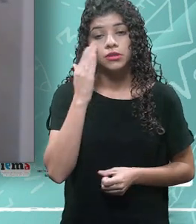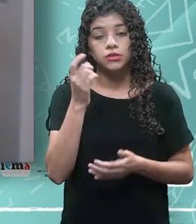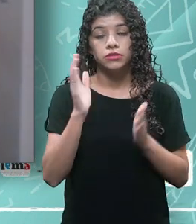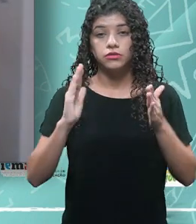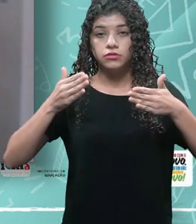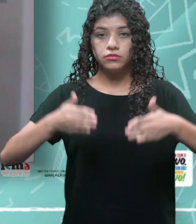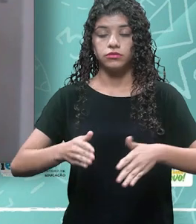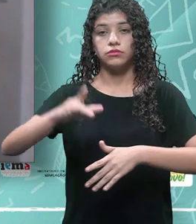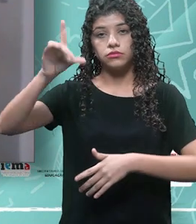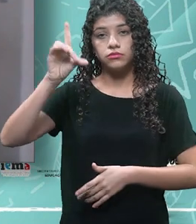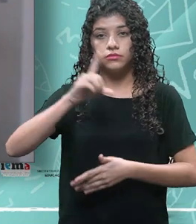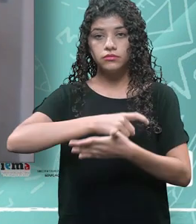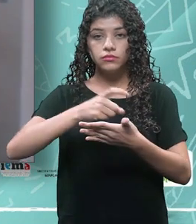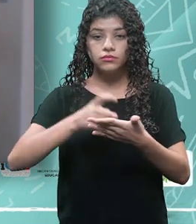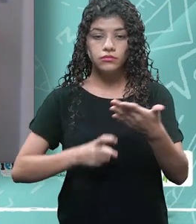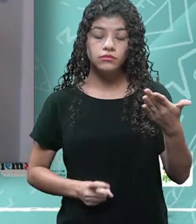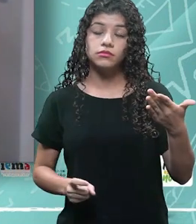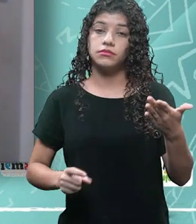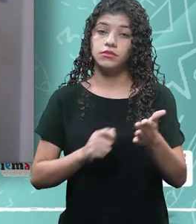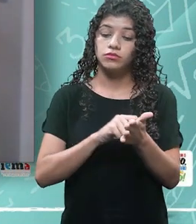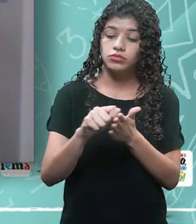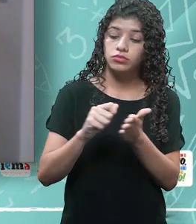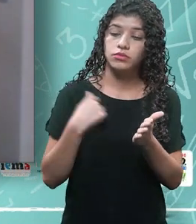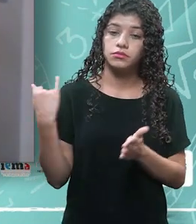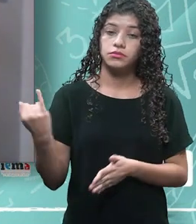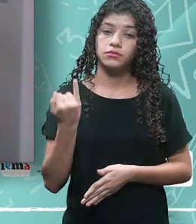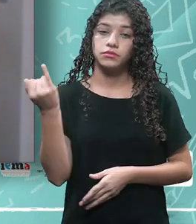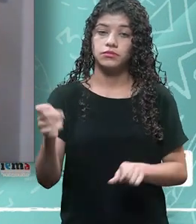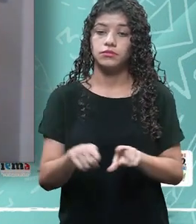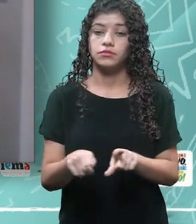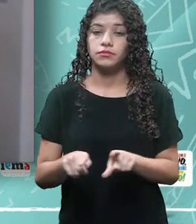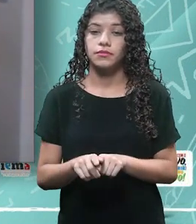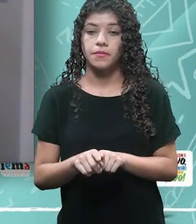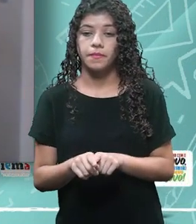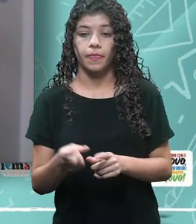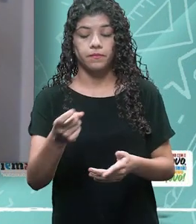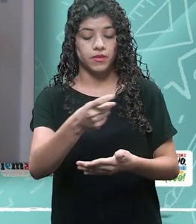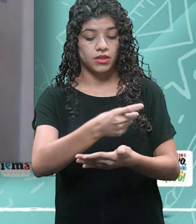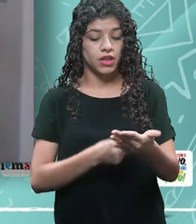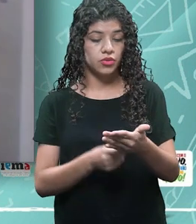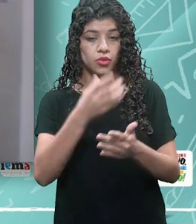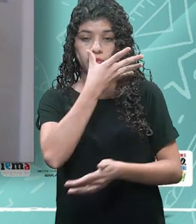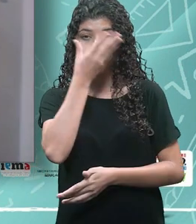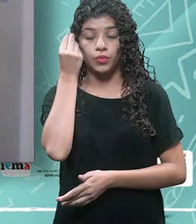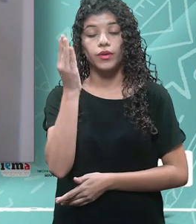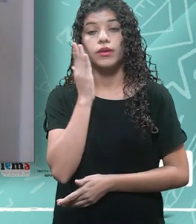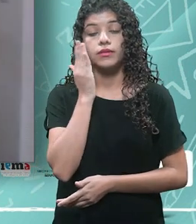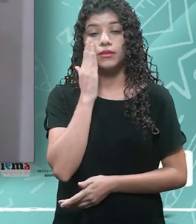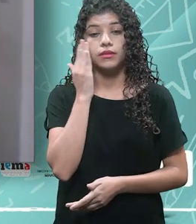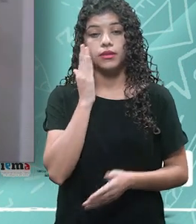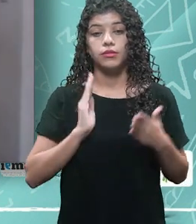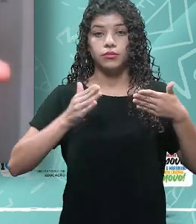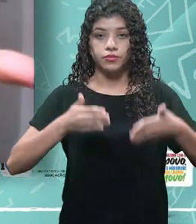para você entender a ideia principal do texto para você conseguir grifar as partes mais importantes e eliminar esse texto de vez da sua vida